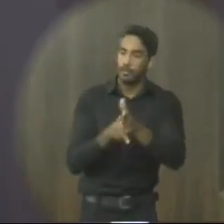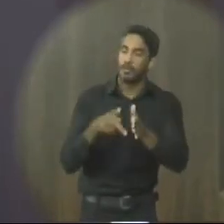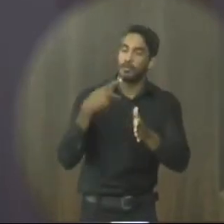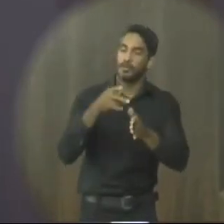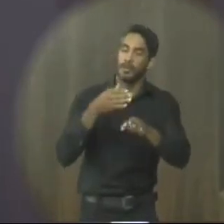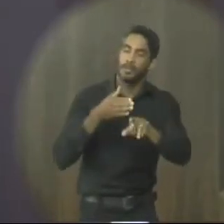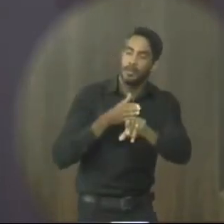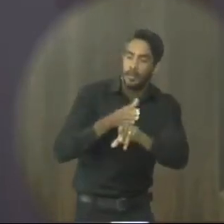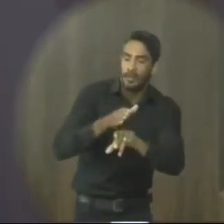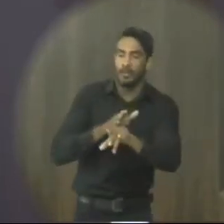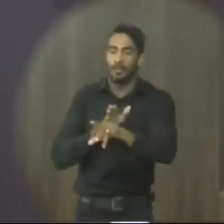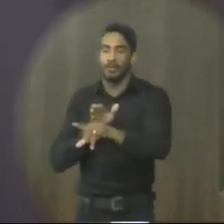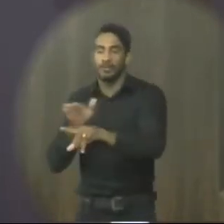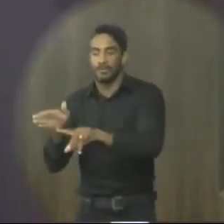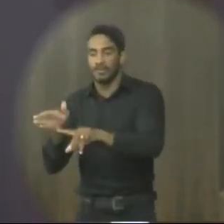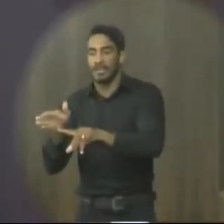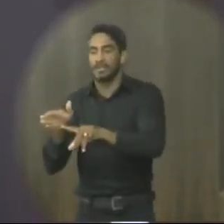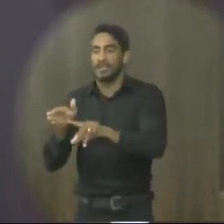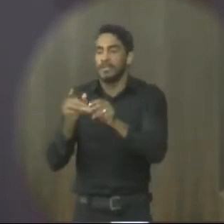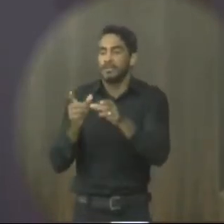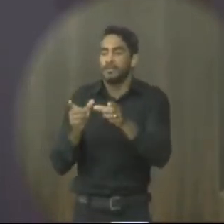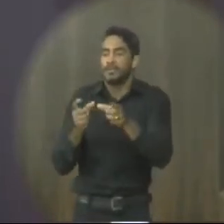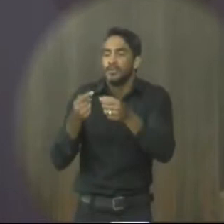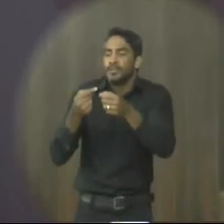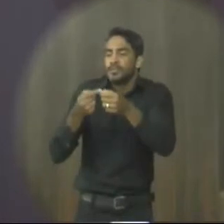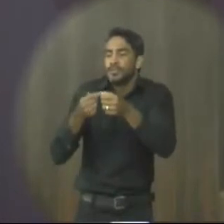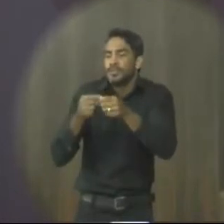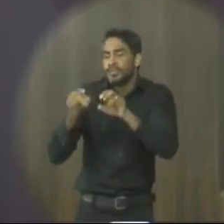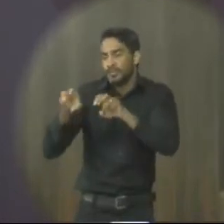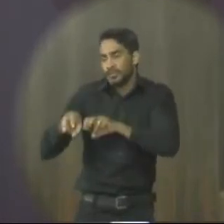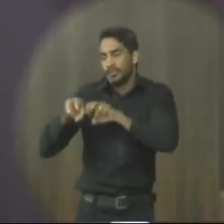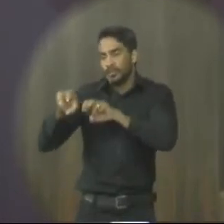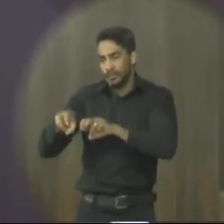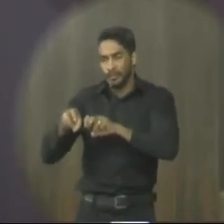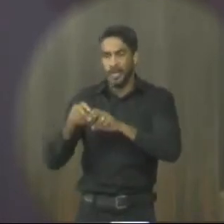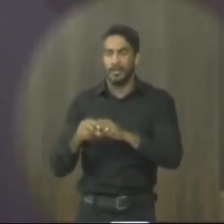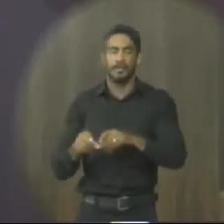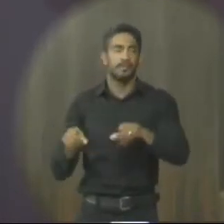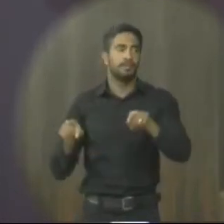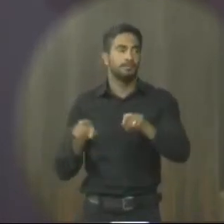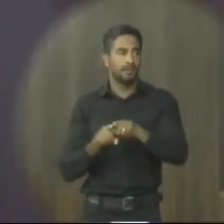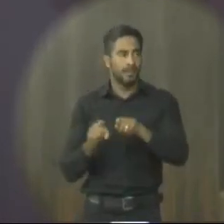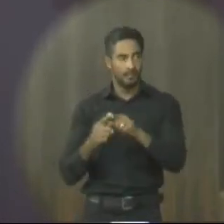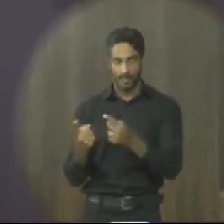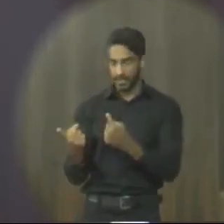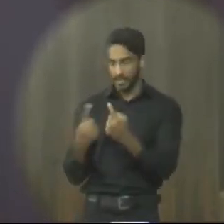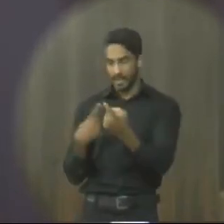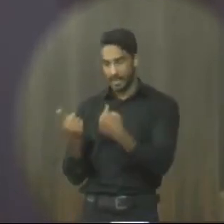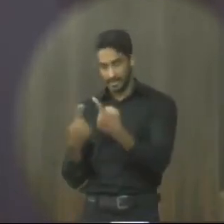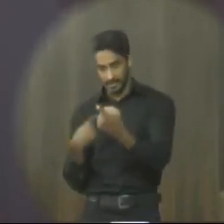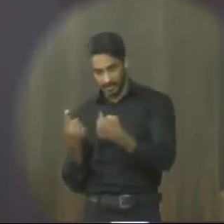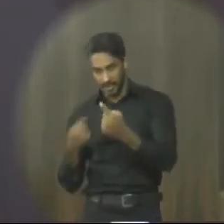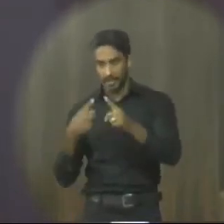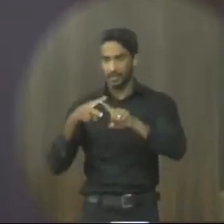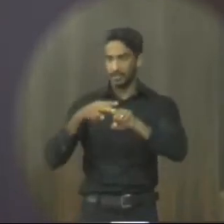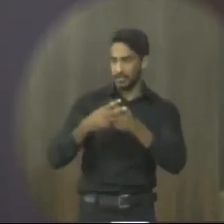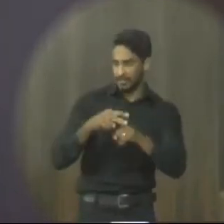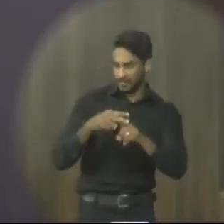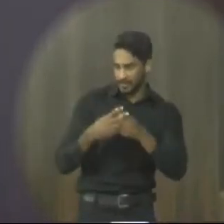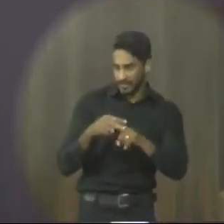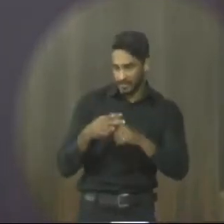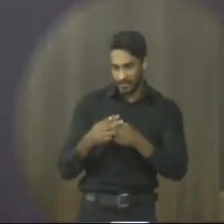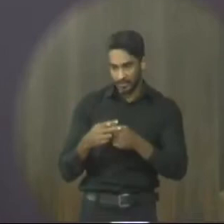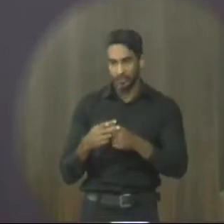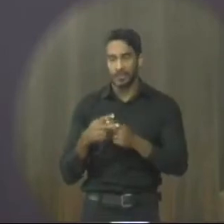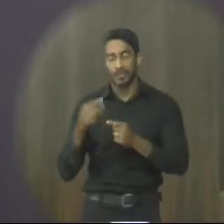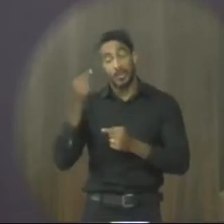acessos de distritos rurais. E sobre as estradas vicinais, as manutenções, que